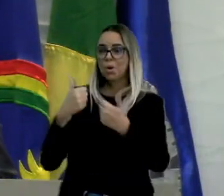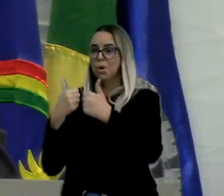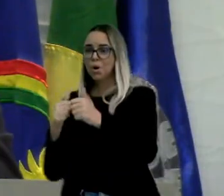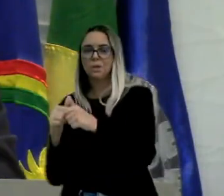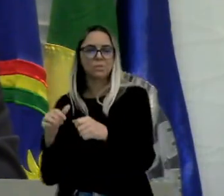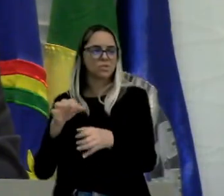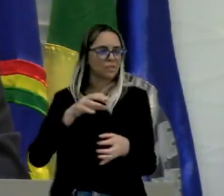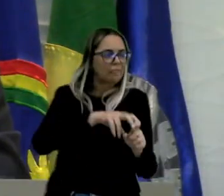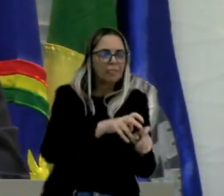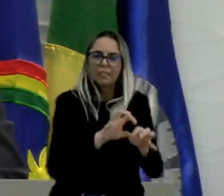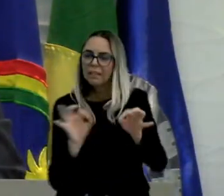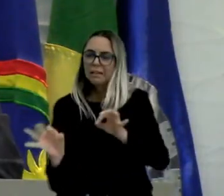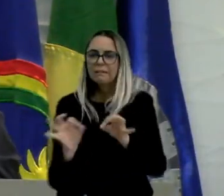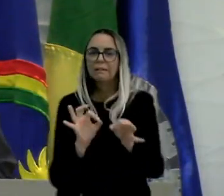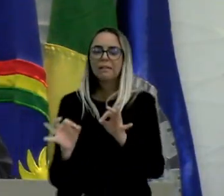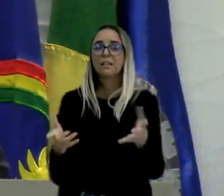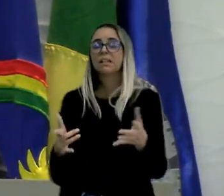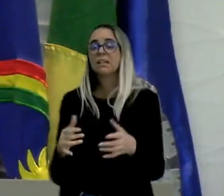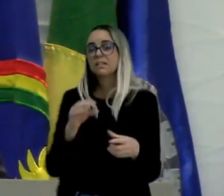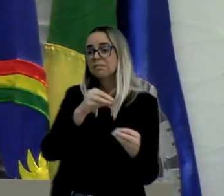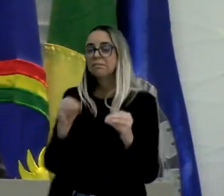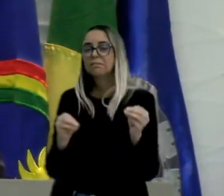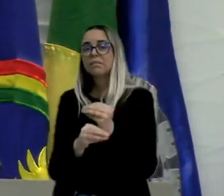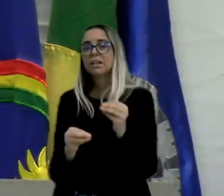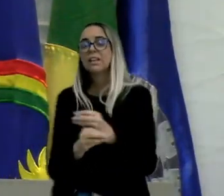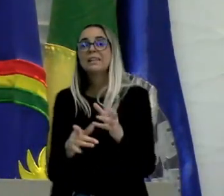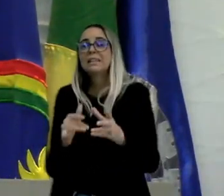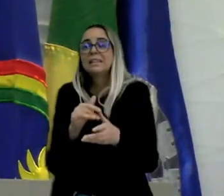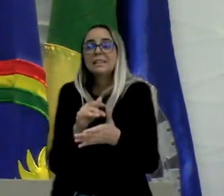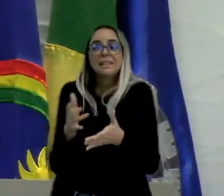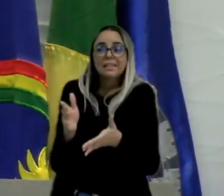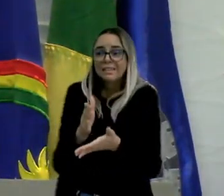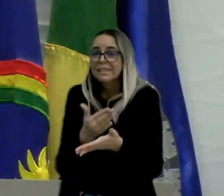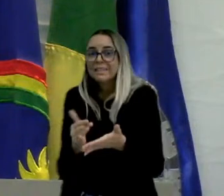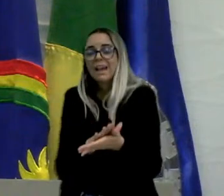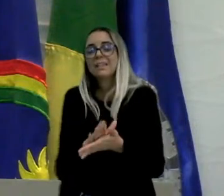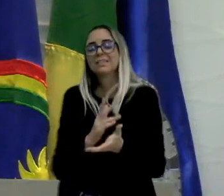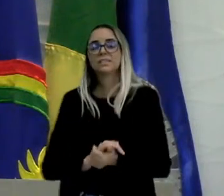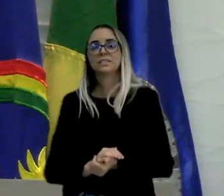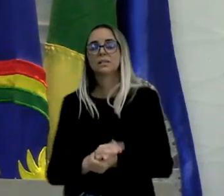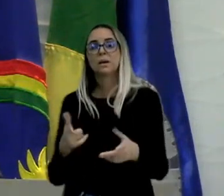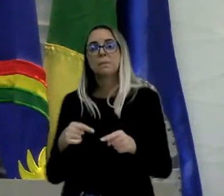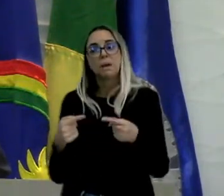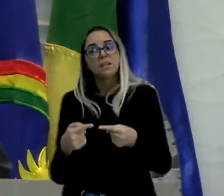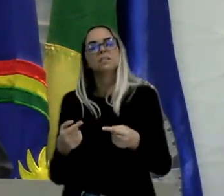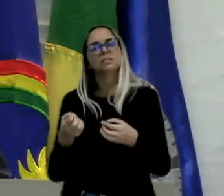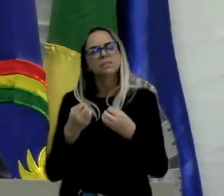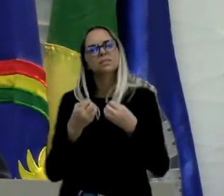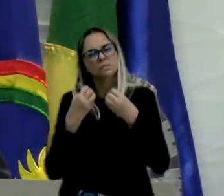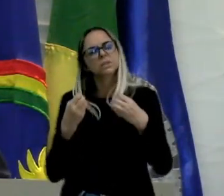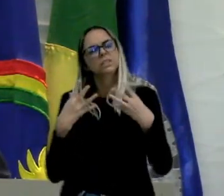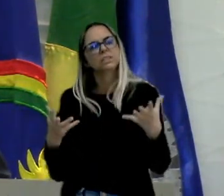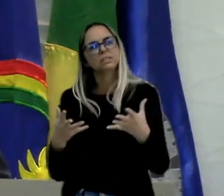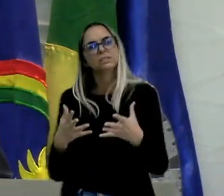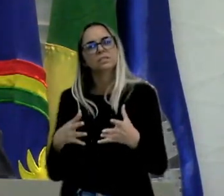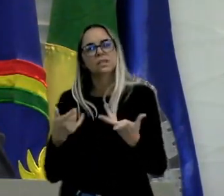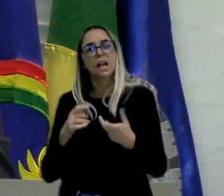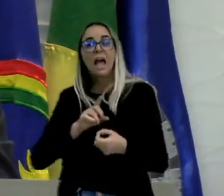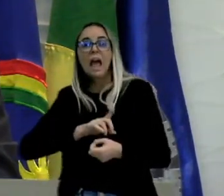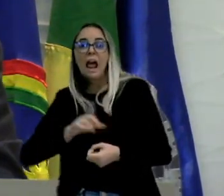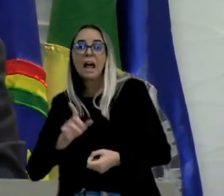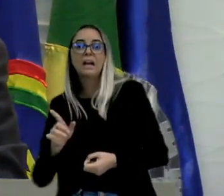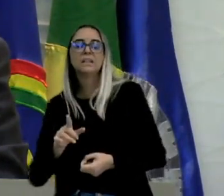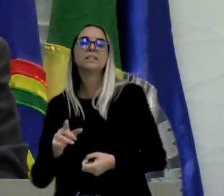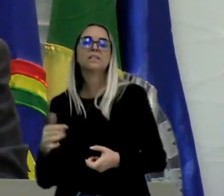caminhões e não funciona mas ainda bem ainda bem que ele vem aí